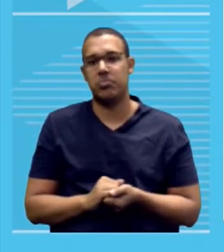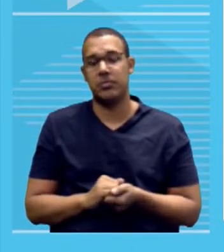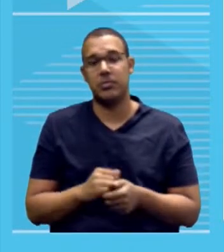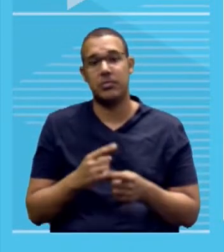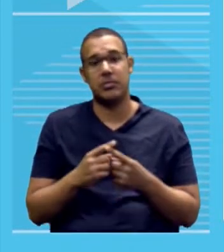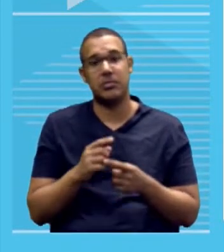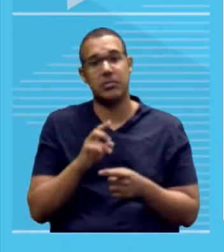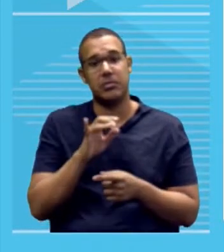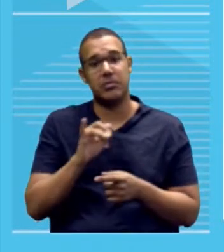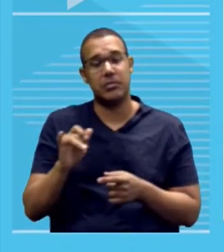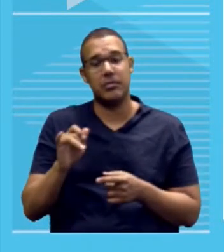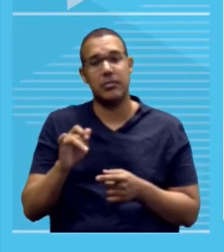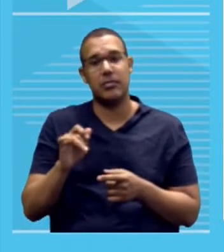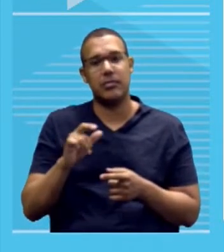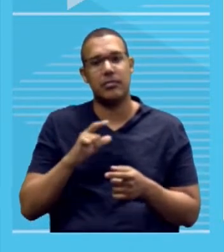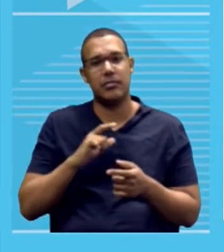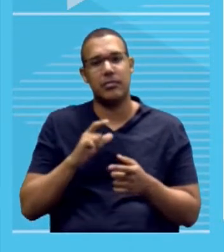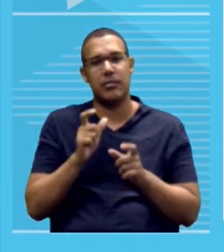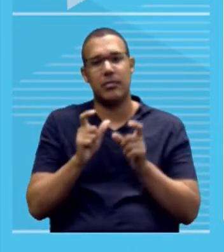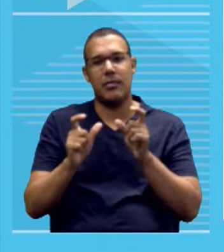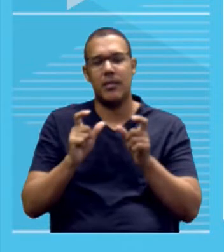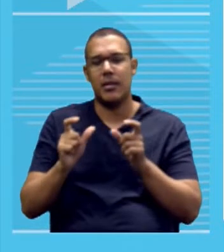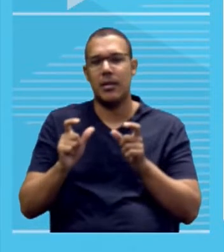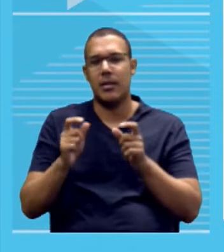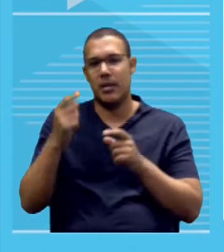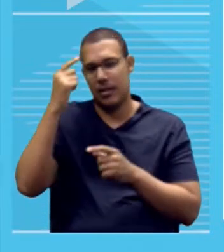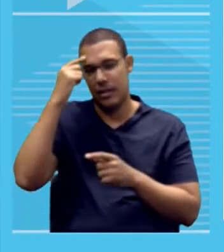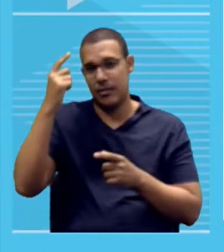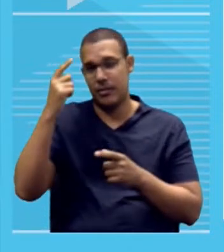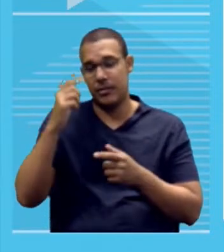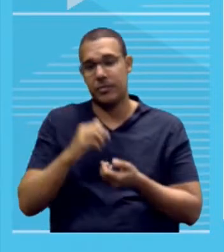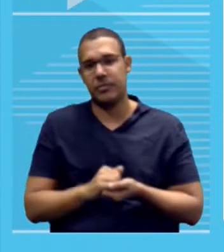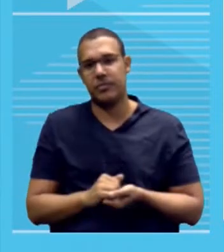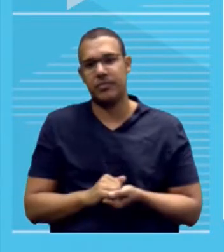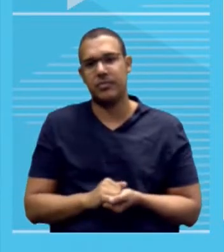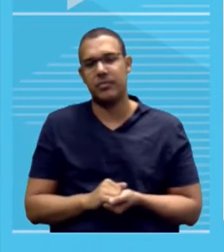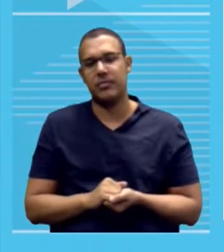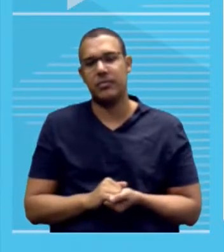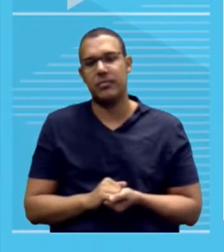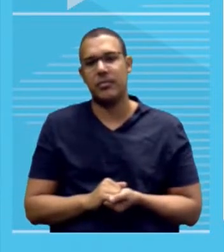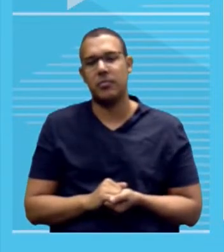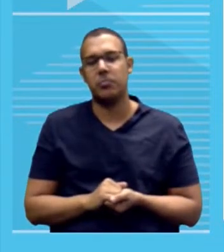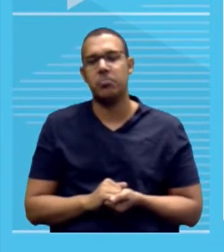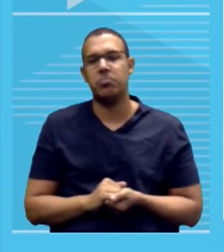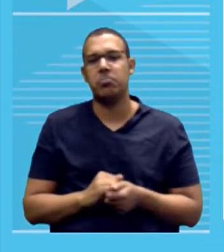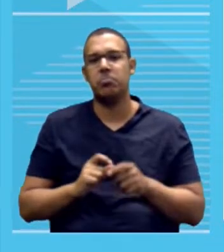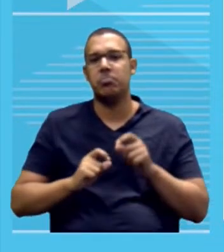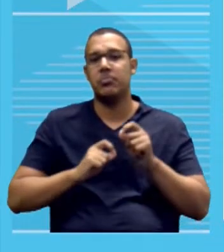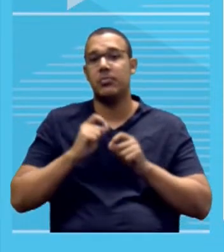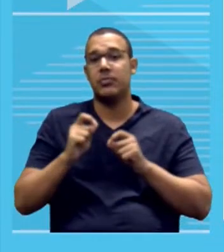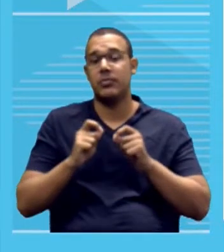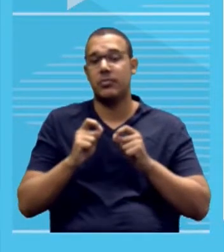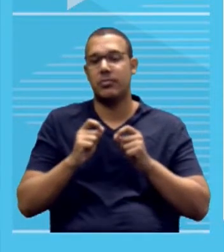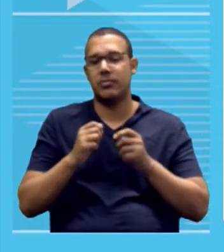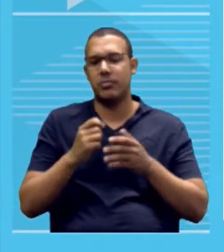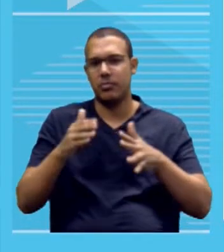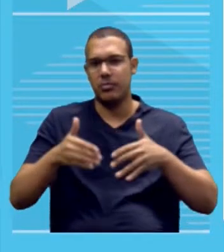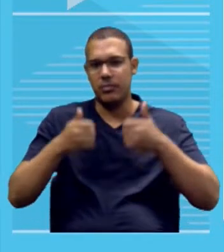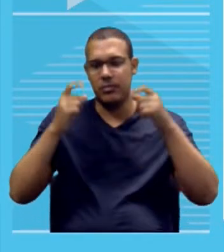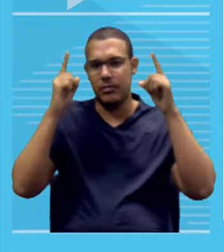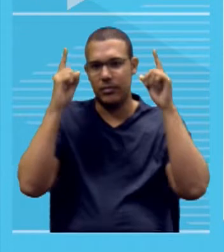ficar olhando para as palavras e tentando adivinhar E aí não é essa ideia sim compensar alguma dificuldade que você tenha